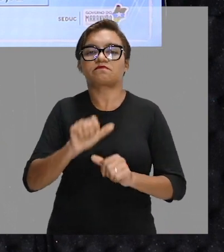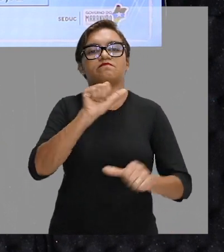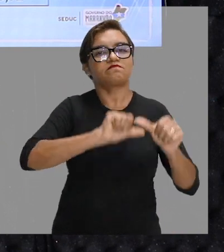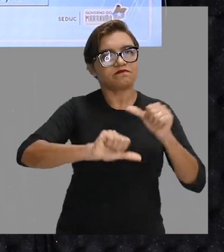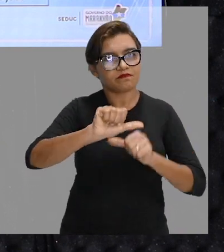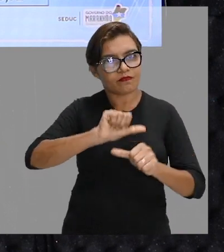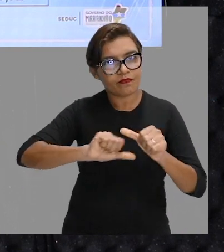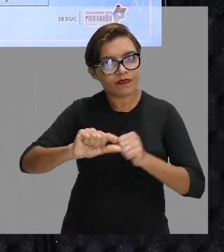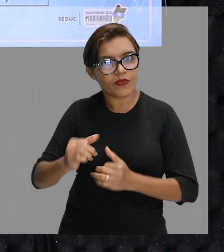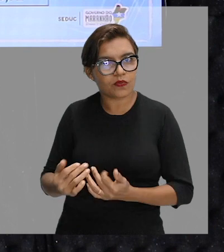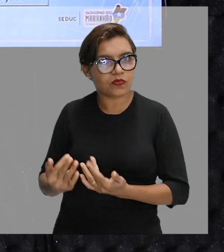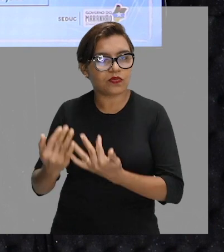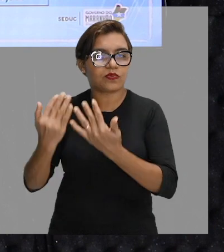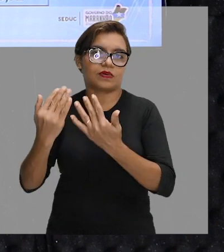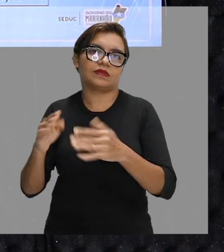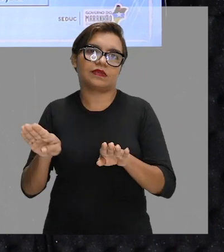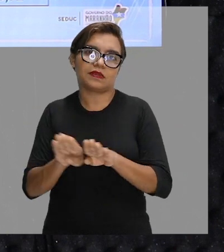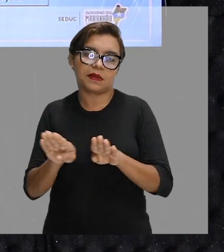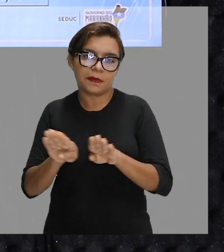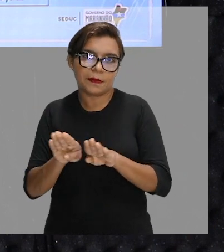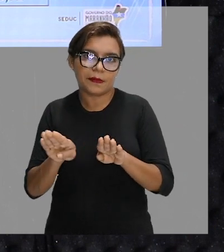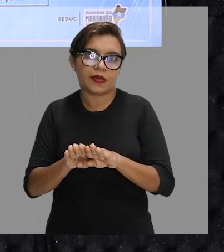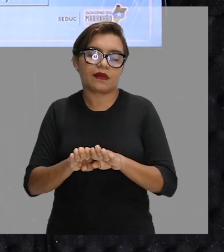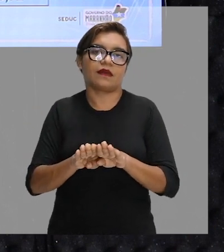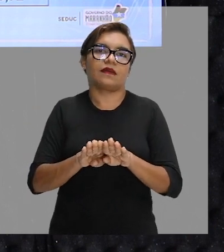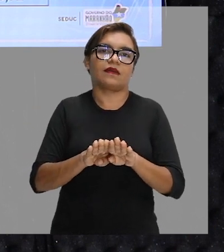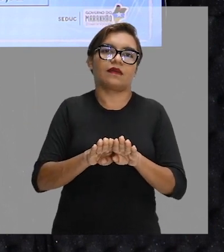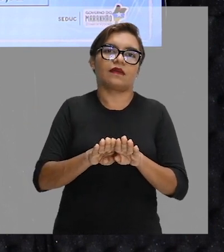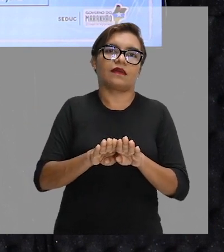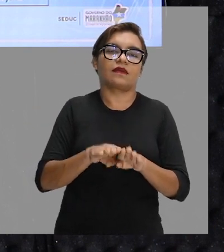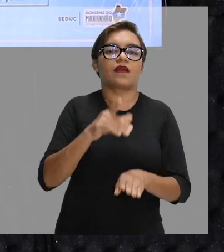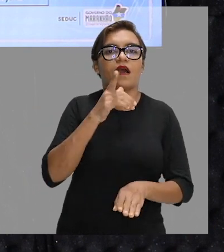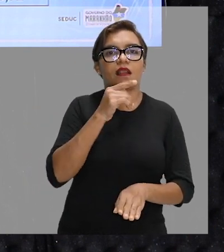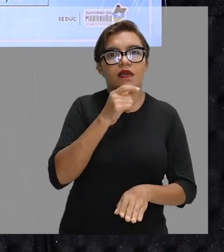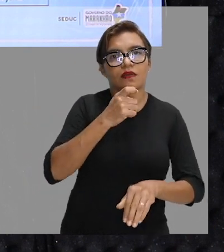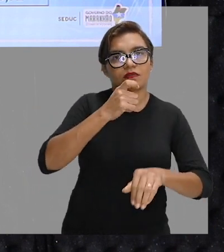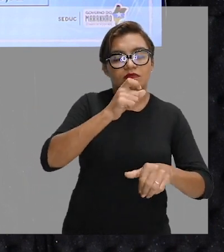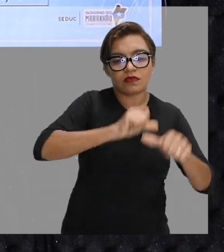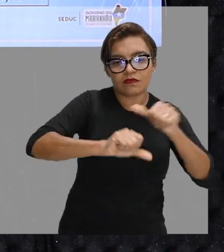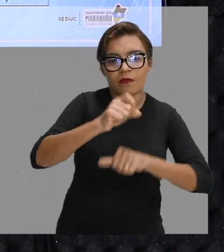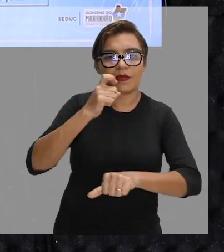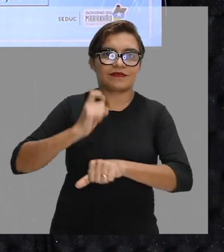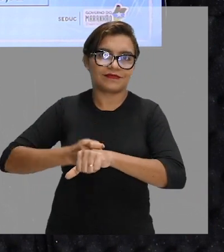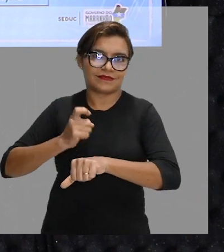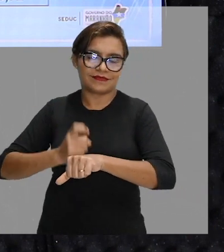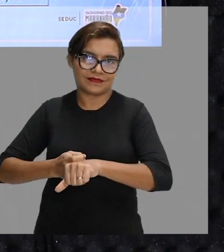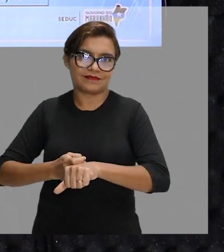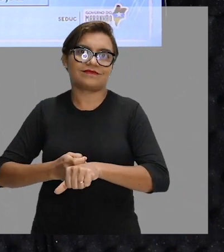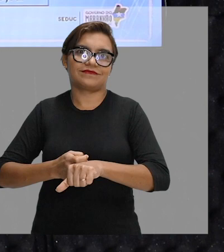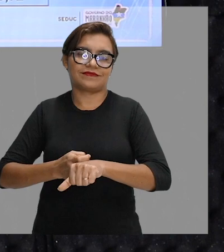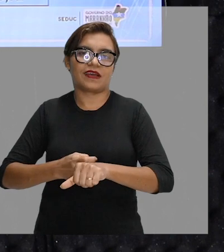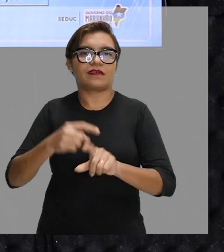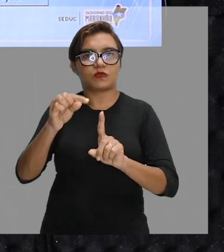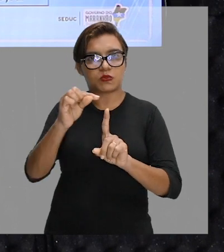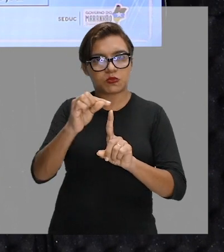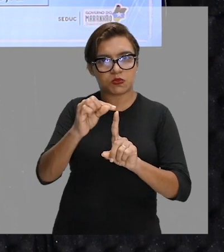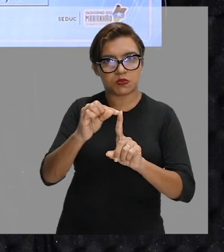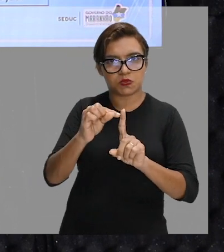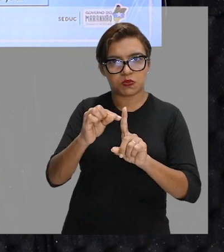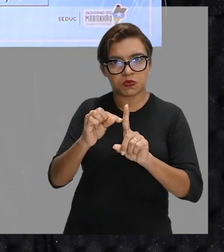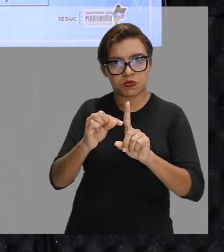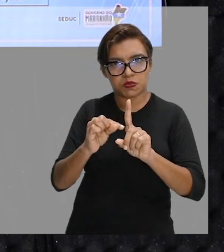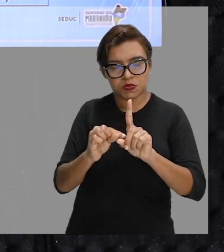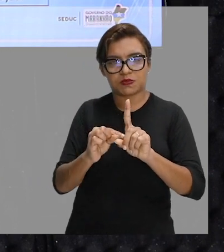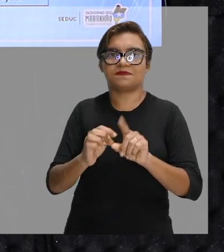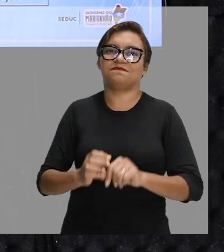certo? Como também o efeito crioscópico. Ó, agora vai congelar a menos 3,72 graus